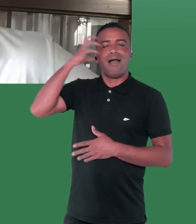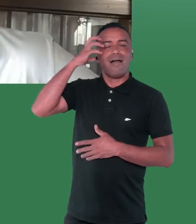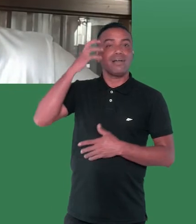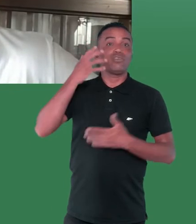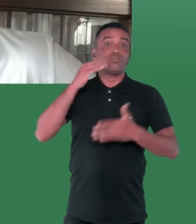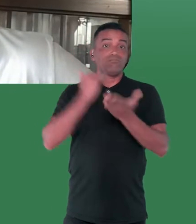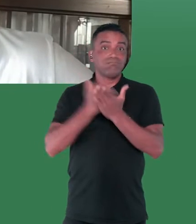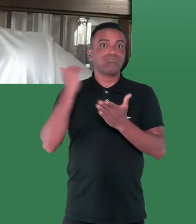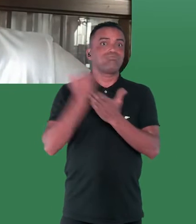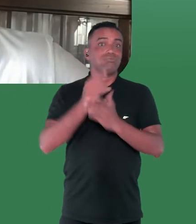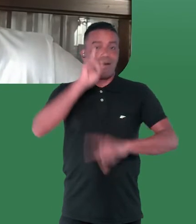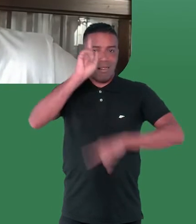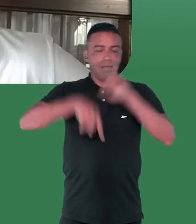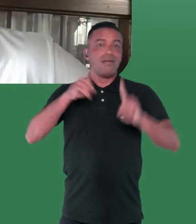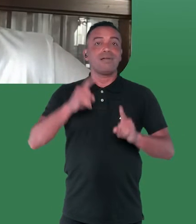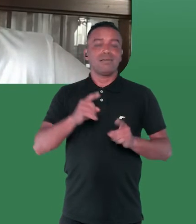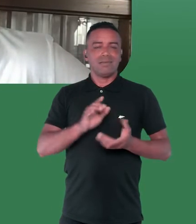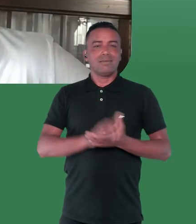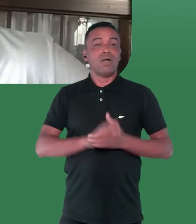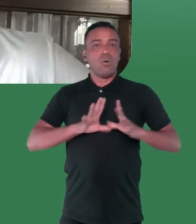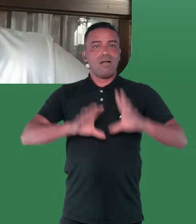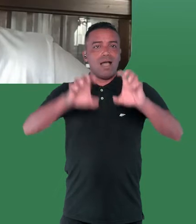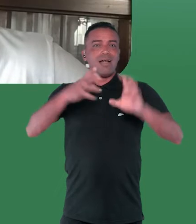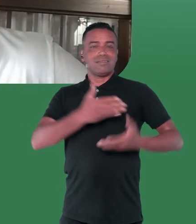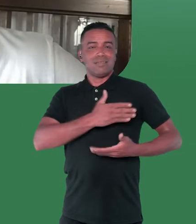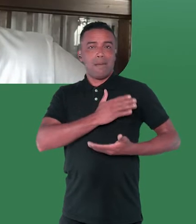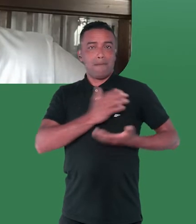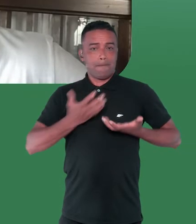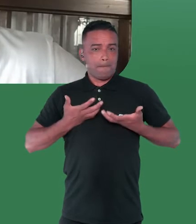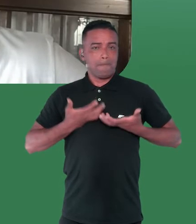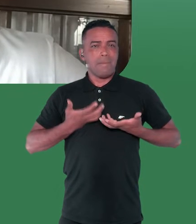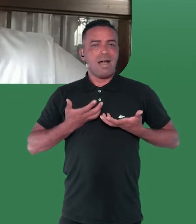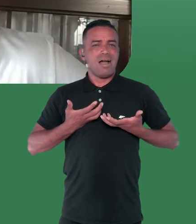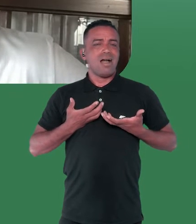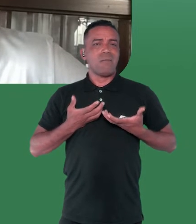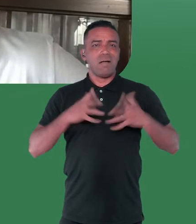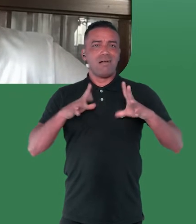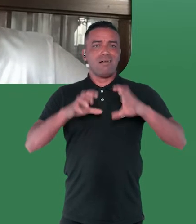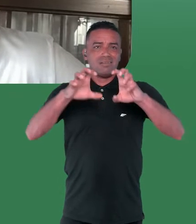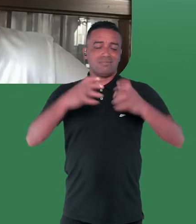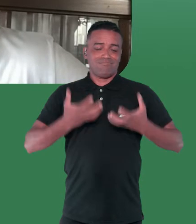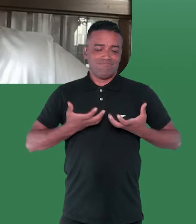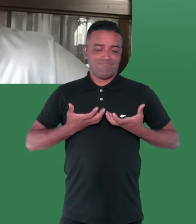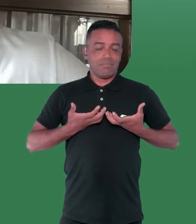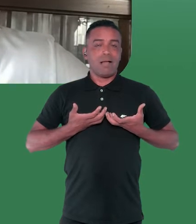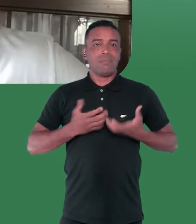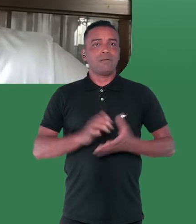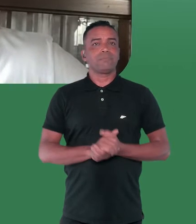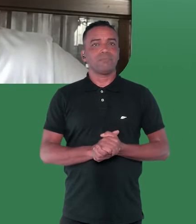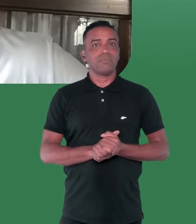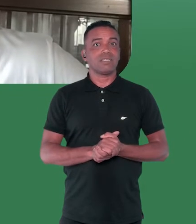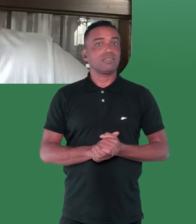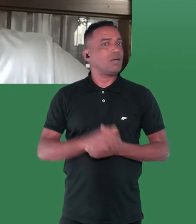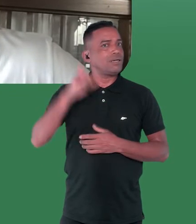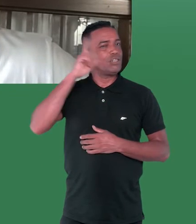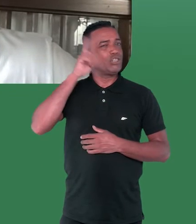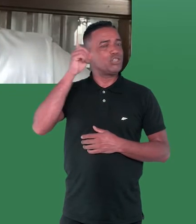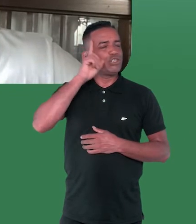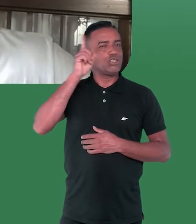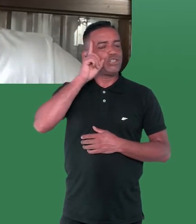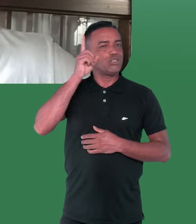superando a doença, ela teve câncer de mama. É, assim, porque no dia a dia,